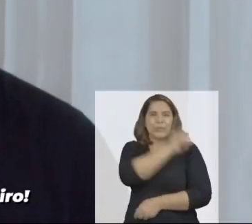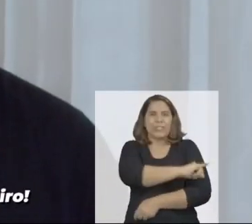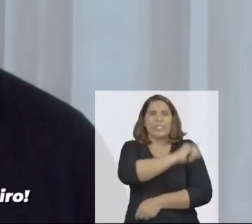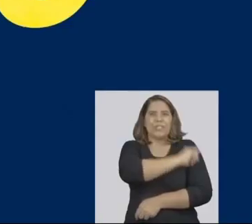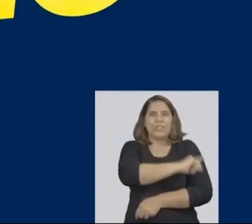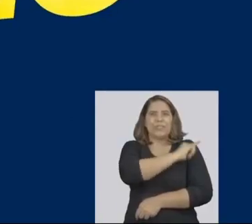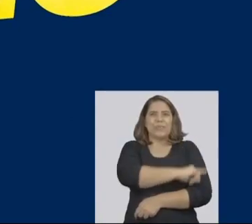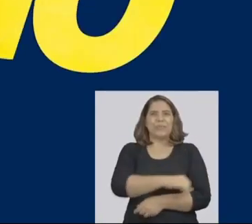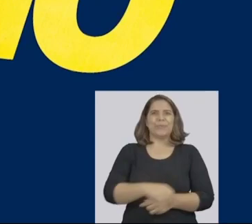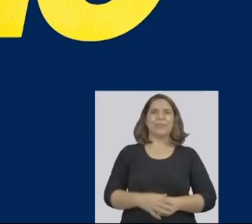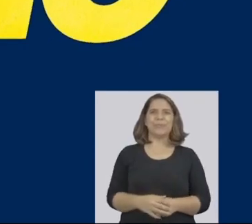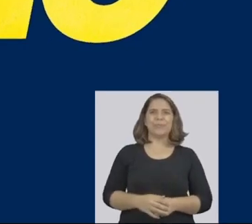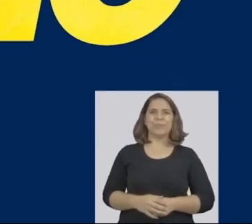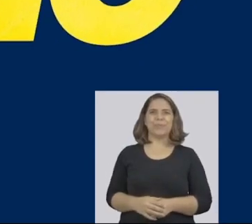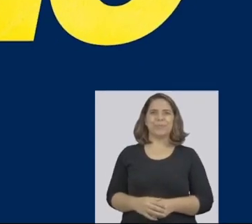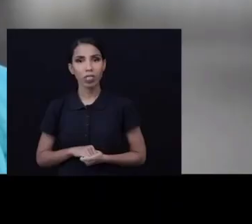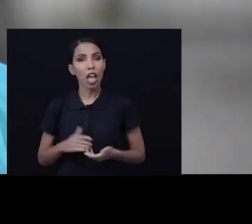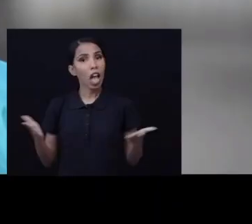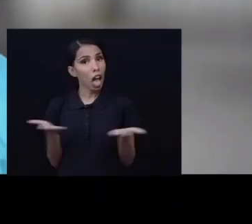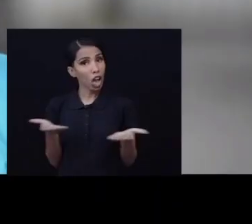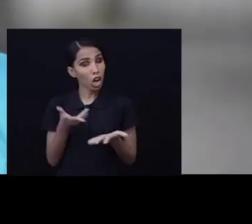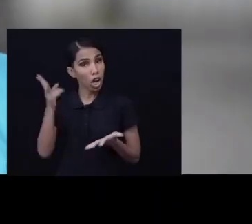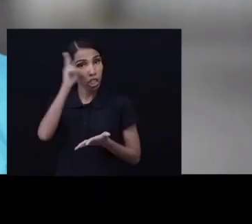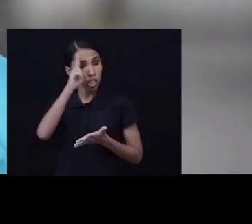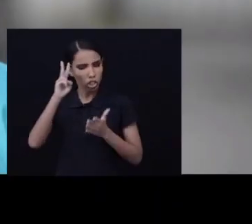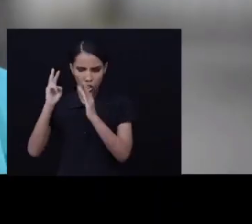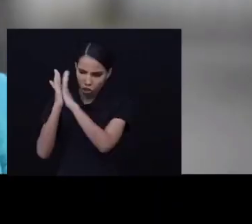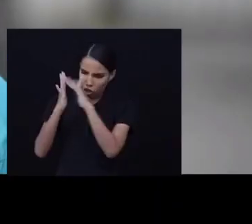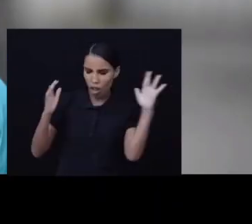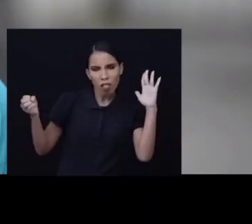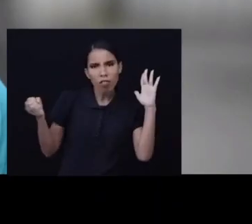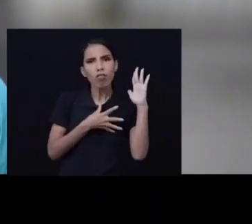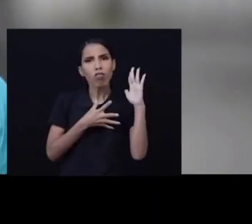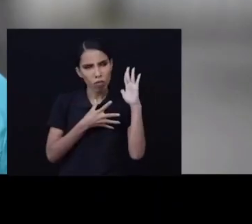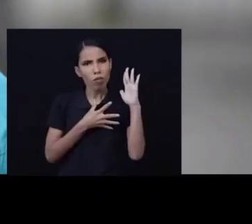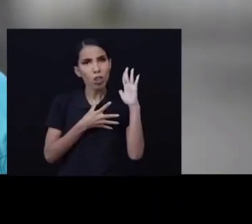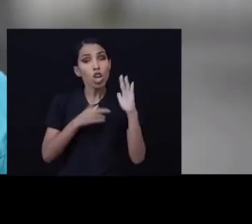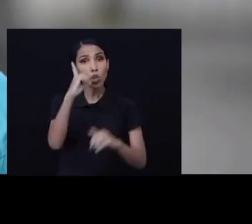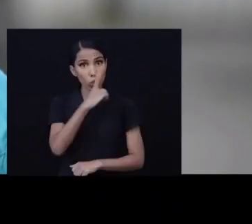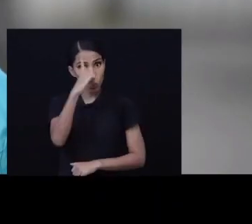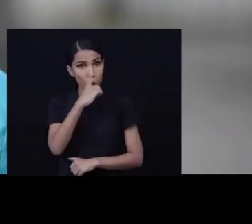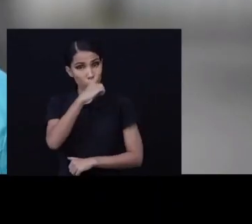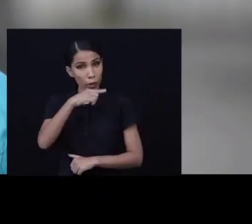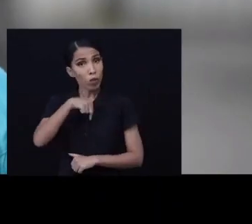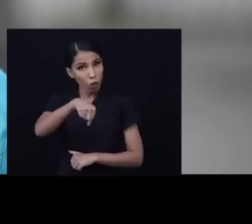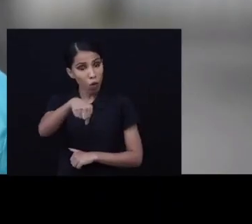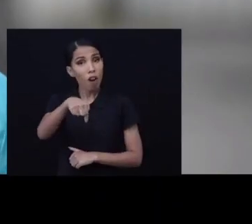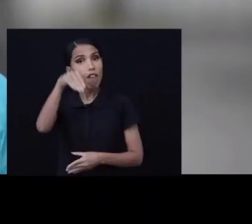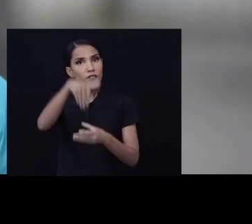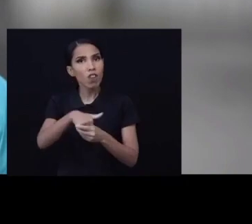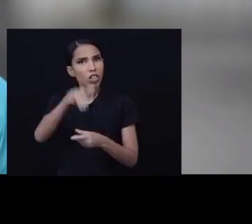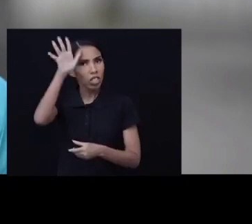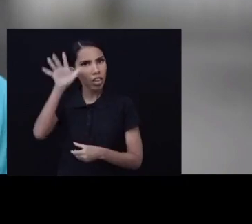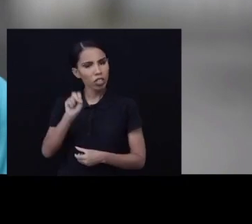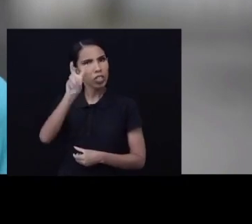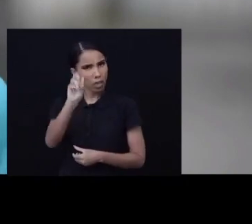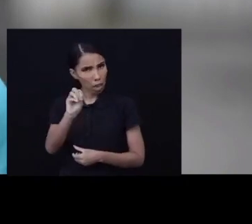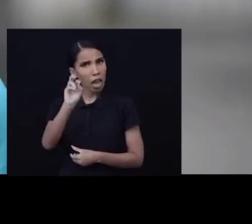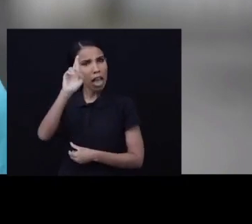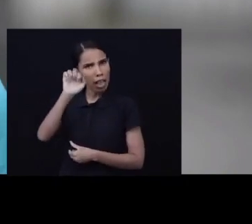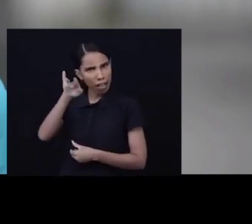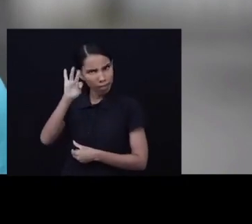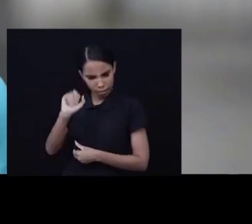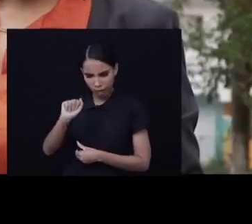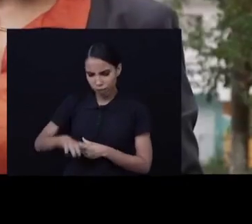prefeito do Rio de Janeiro. É hora de escrever uma nova história para a nossa cidade. Domingo, vote Renata